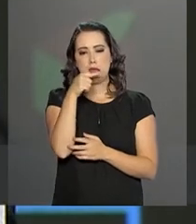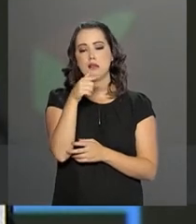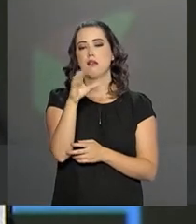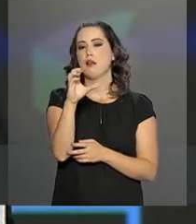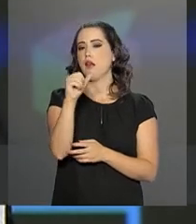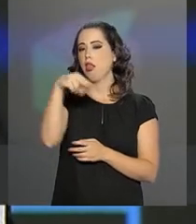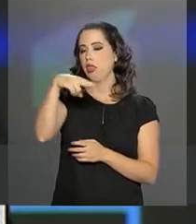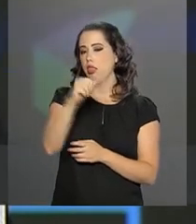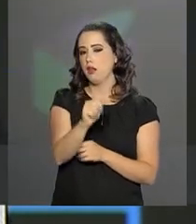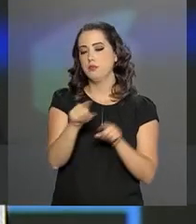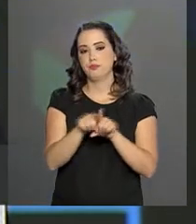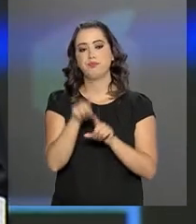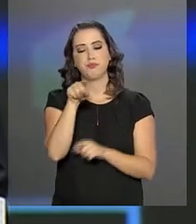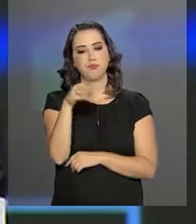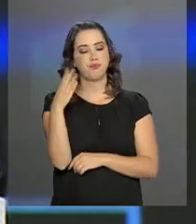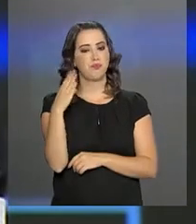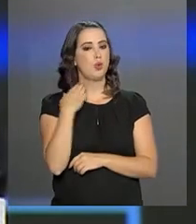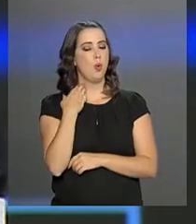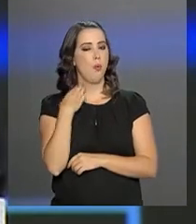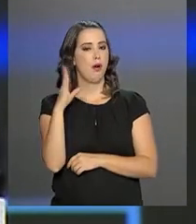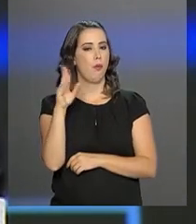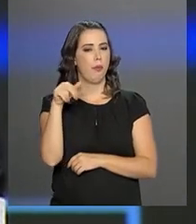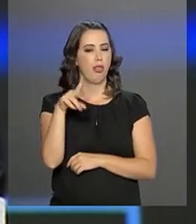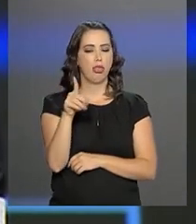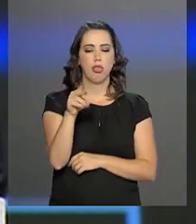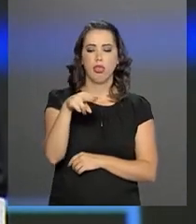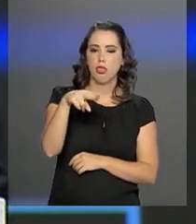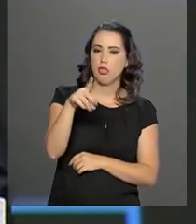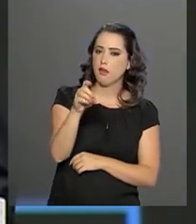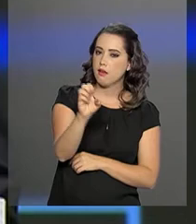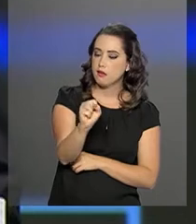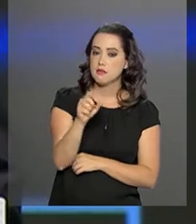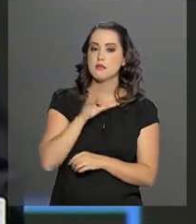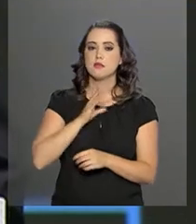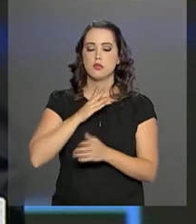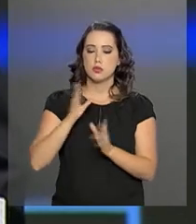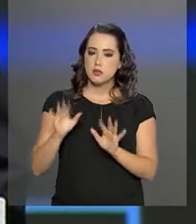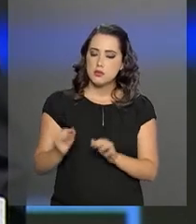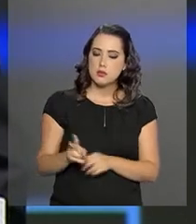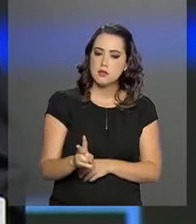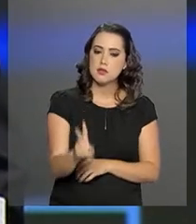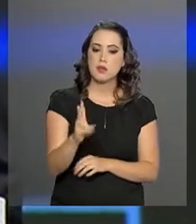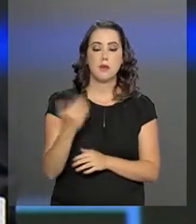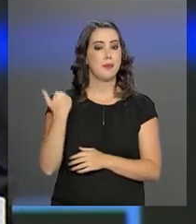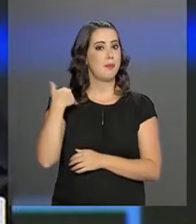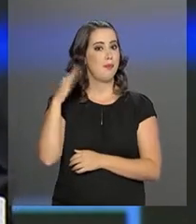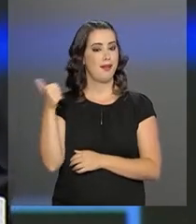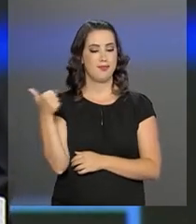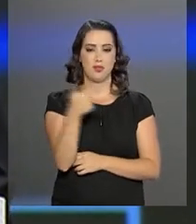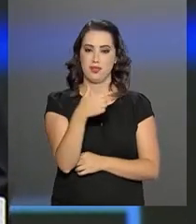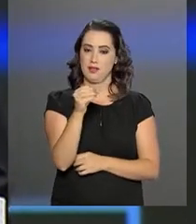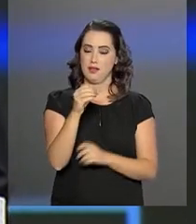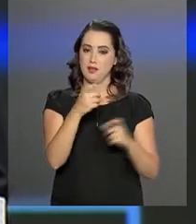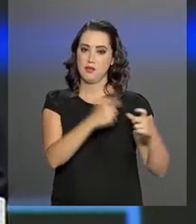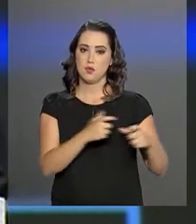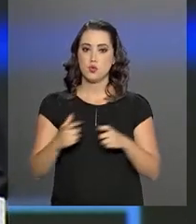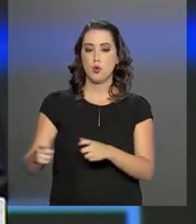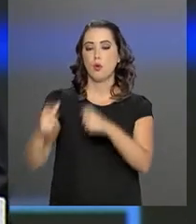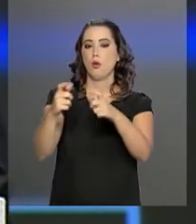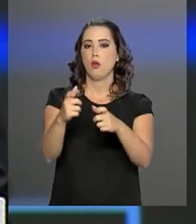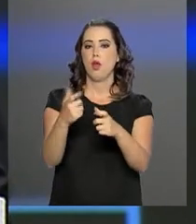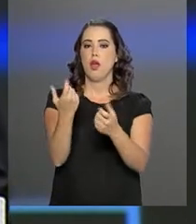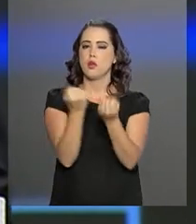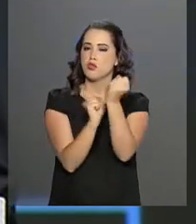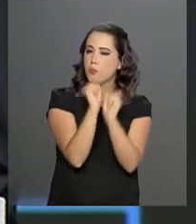setor sucroalcooleiro do Brasil. Desde 2003, nós tivemos mais de 120 usinas implantadas no Brasil. O BNDES